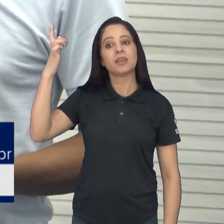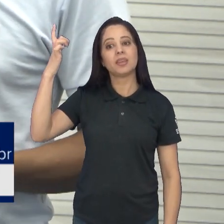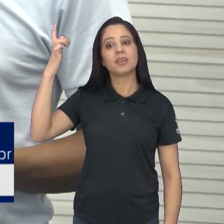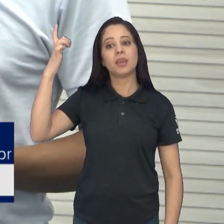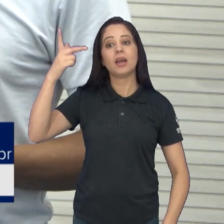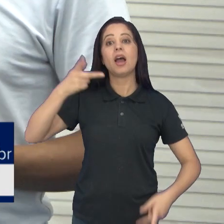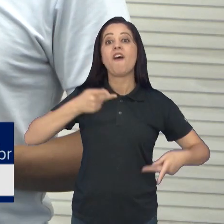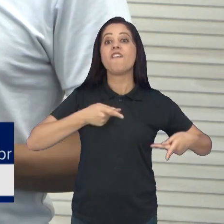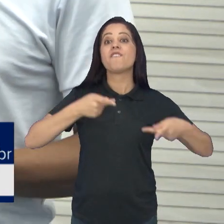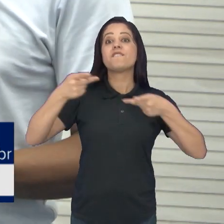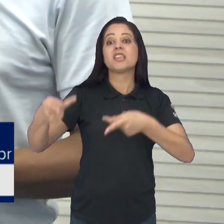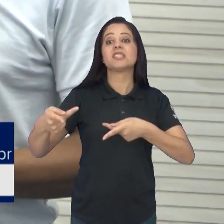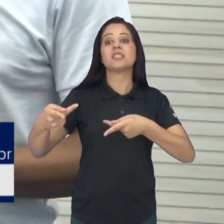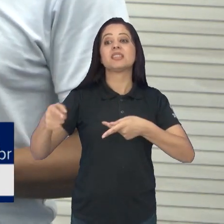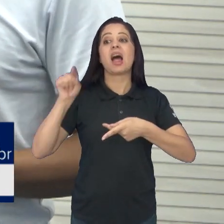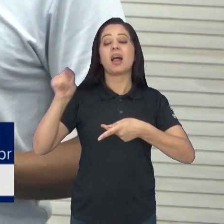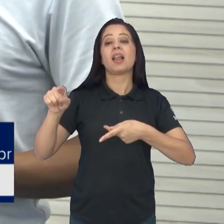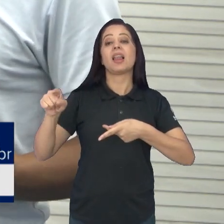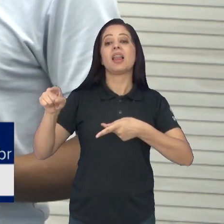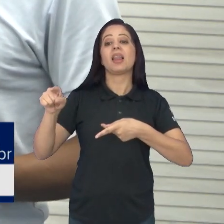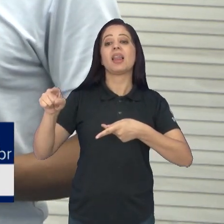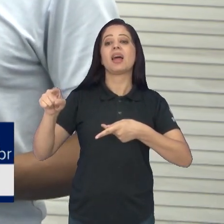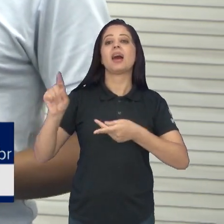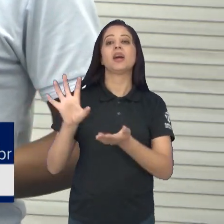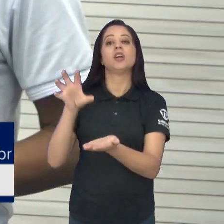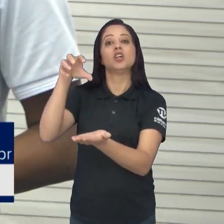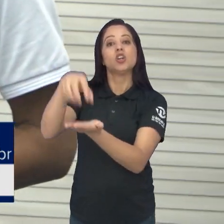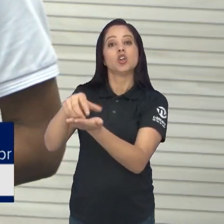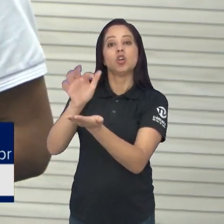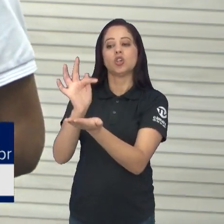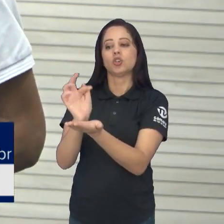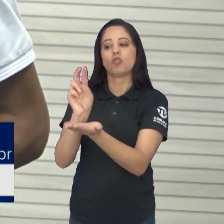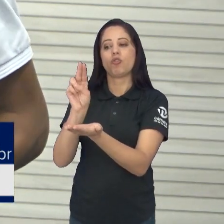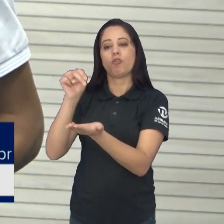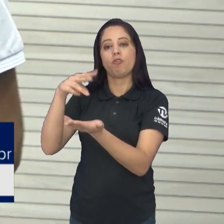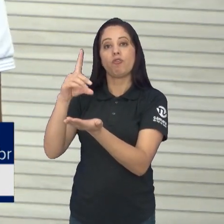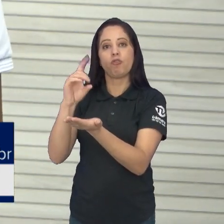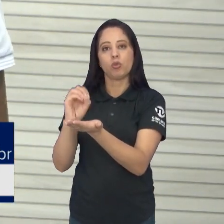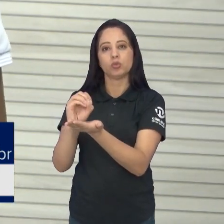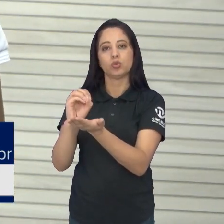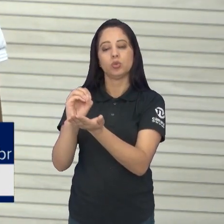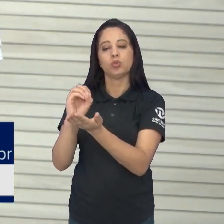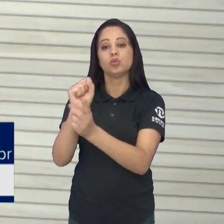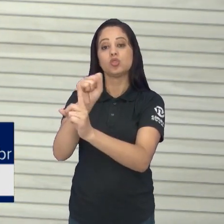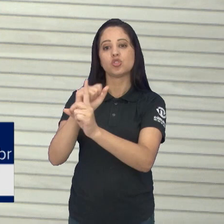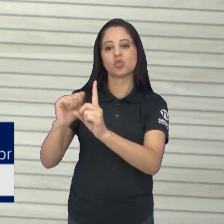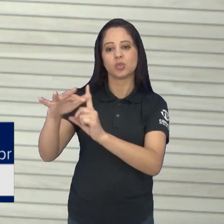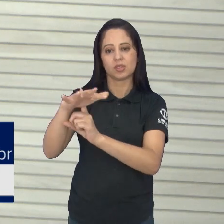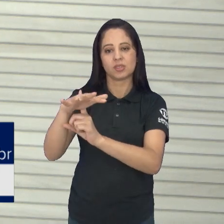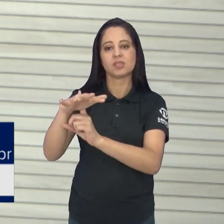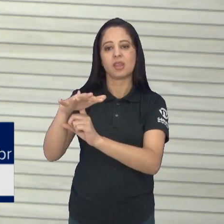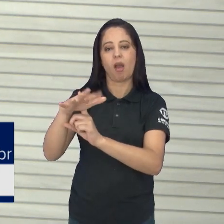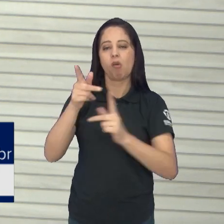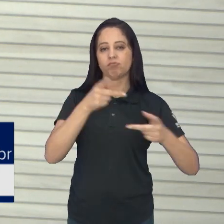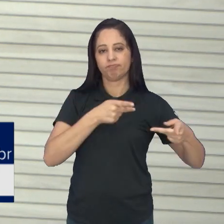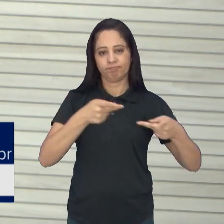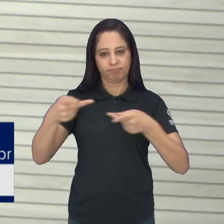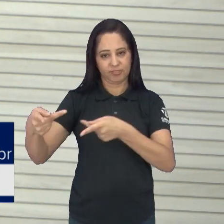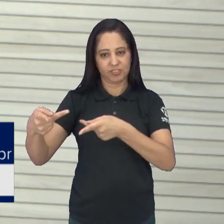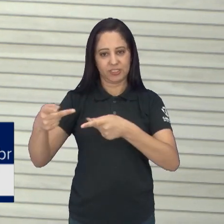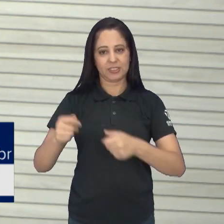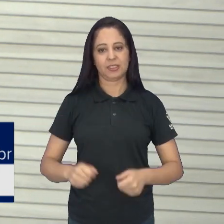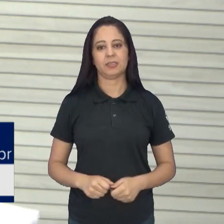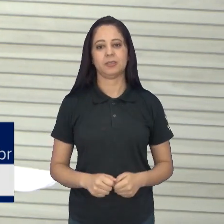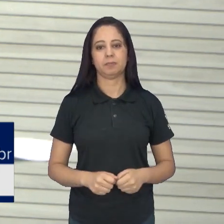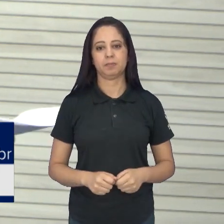uma visita lá no Fundo Social. Então, eu convido a todos, deixo registrado, para que a gente possa fazer essa